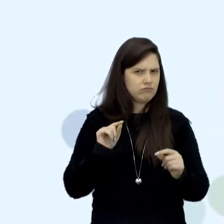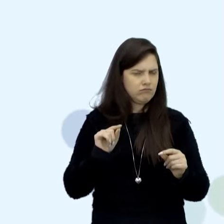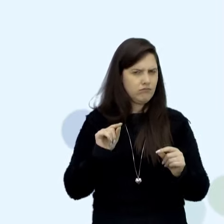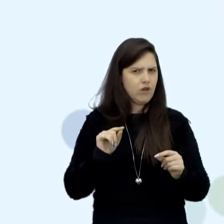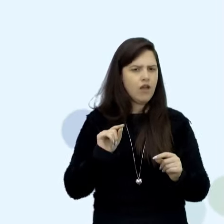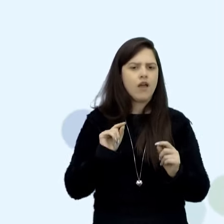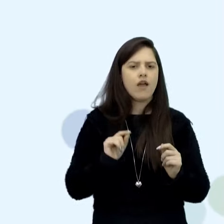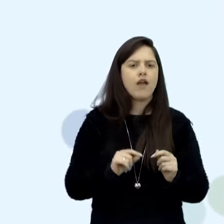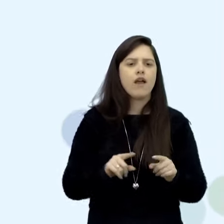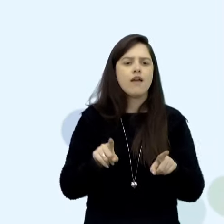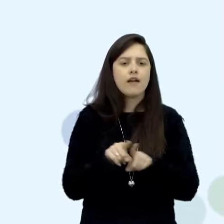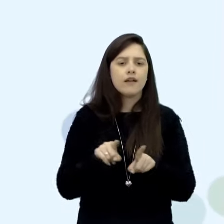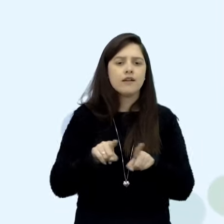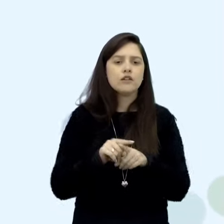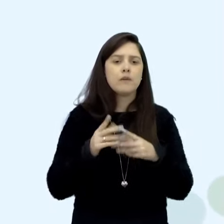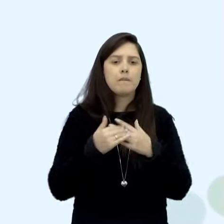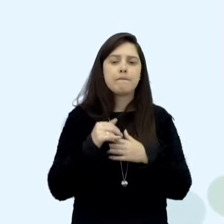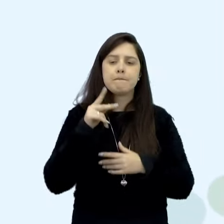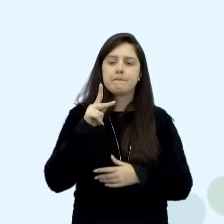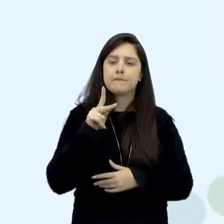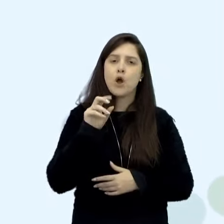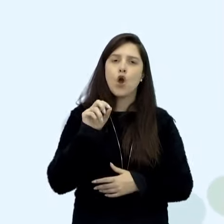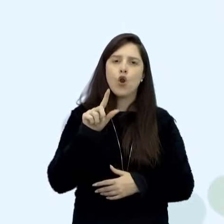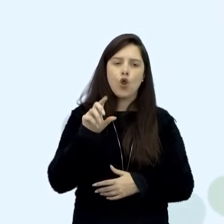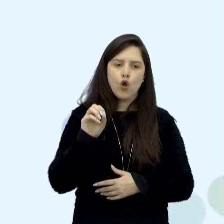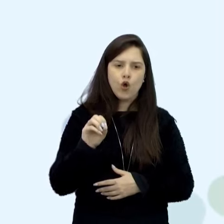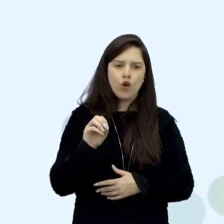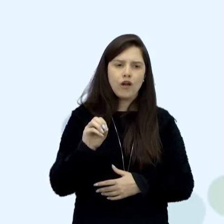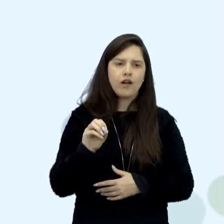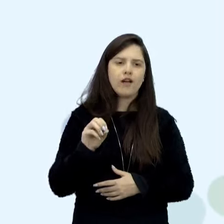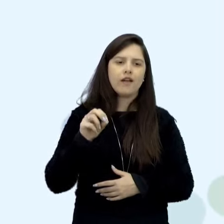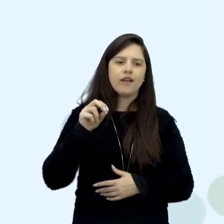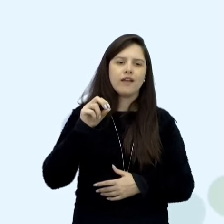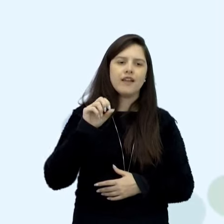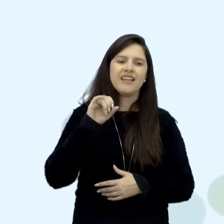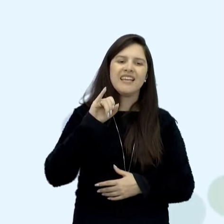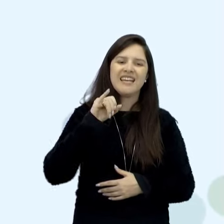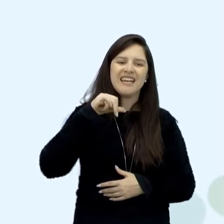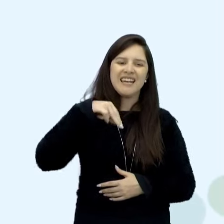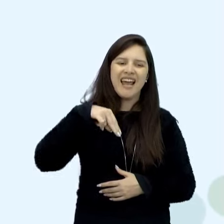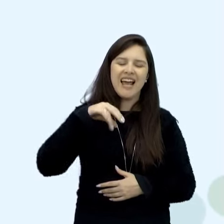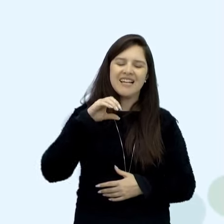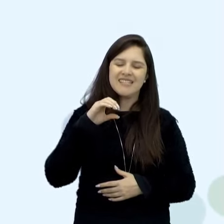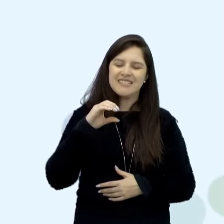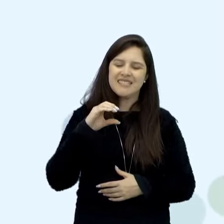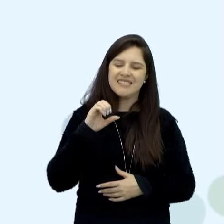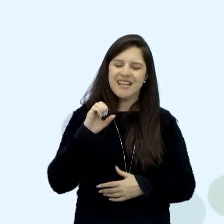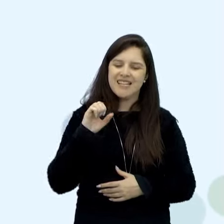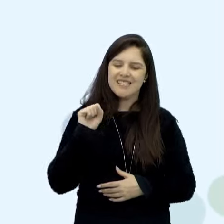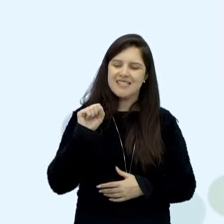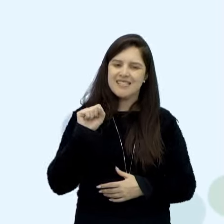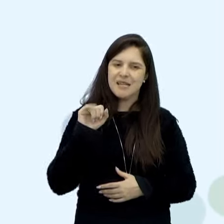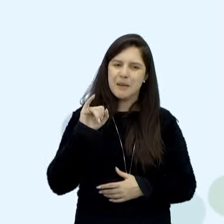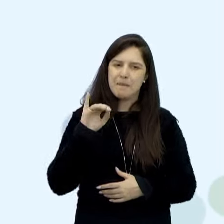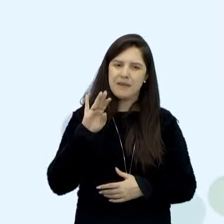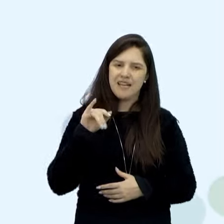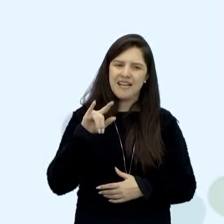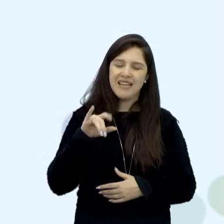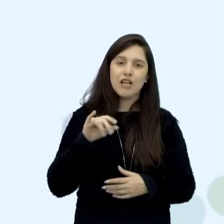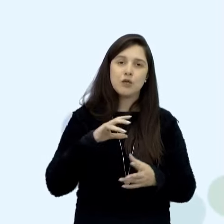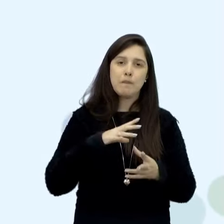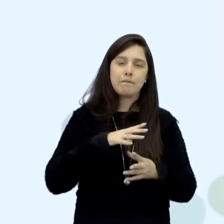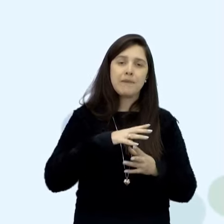Ponto Nemo também é chamado de Polo da Inacessibilidade do Pacífico. É o